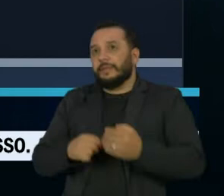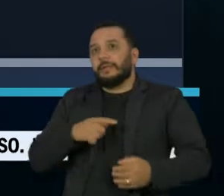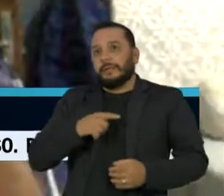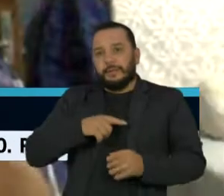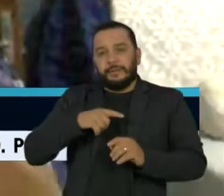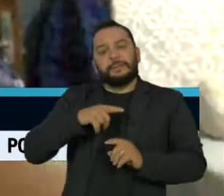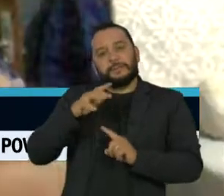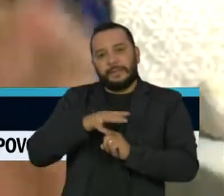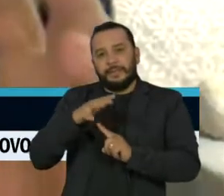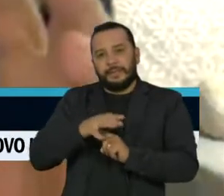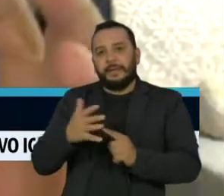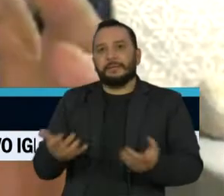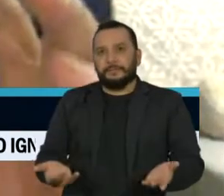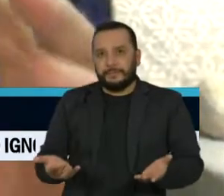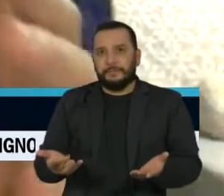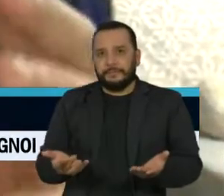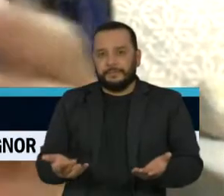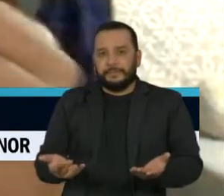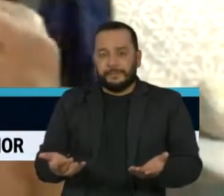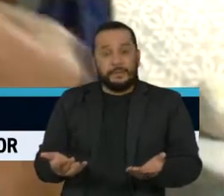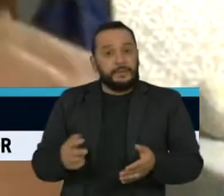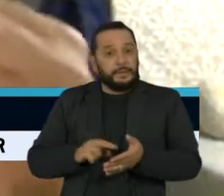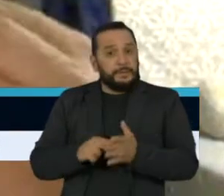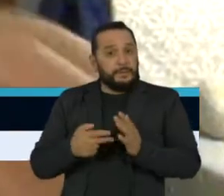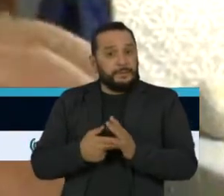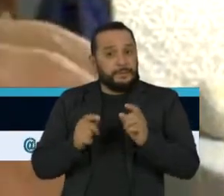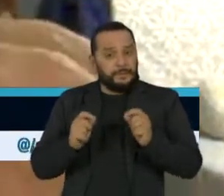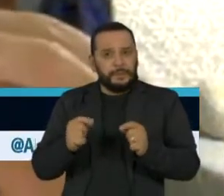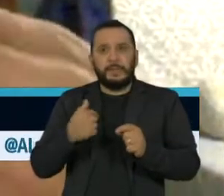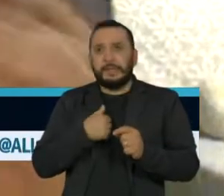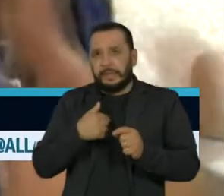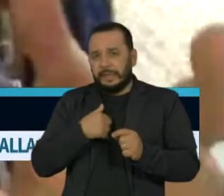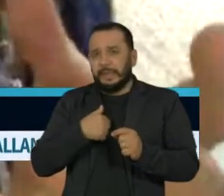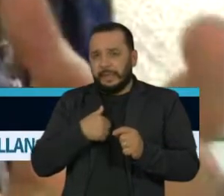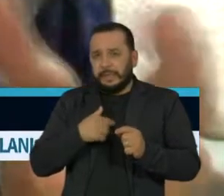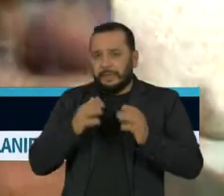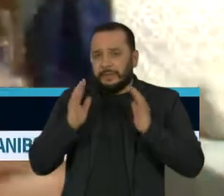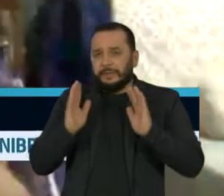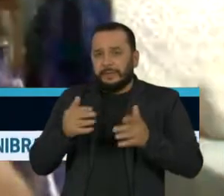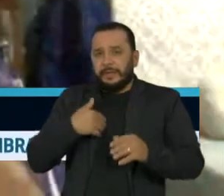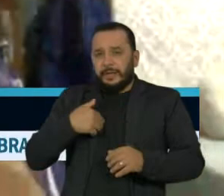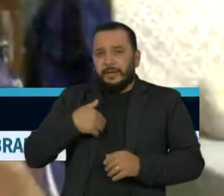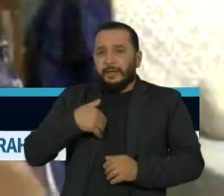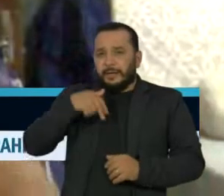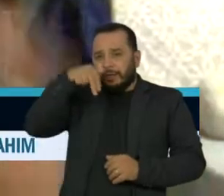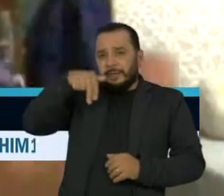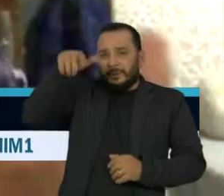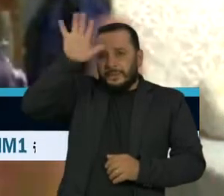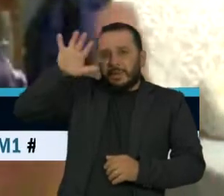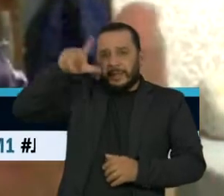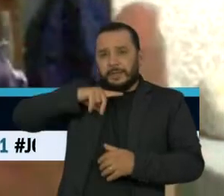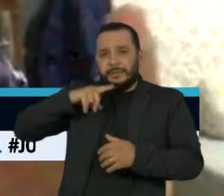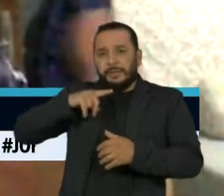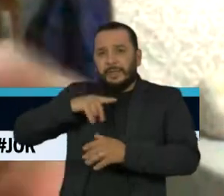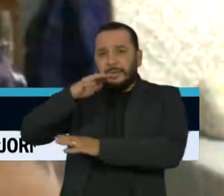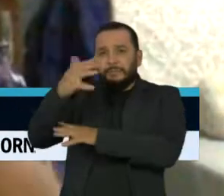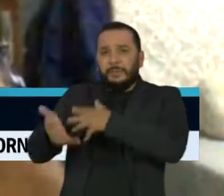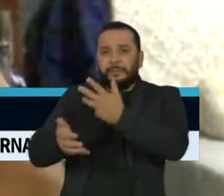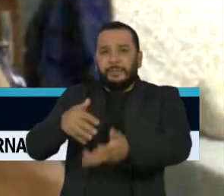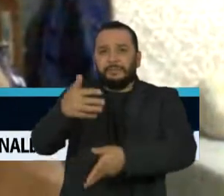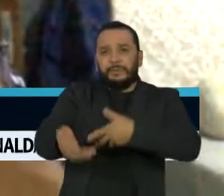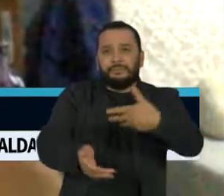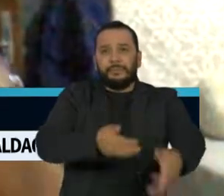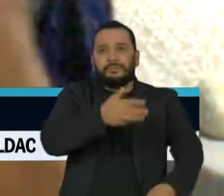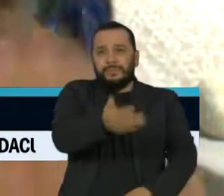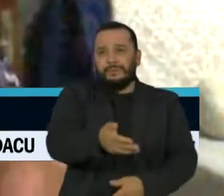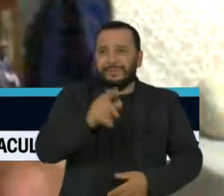Paraná. Aqui existe o que a gente chama a última fronteira agrícola do Nordeste. E o desmatamento está descontrolado. E aí, se você